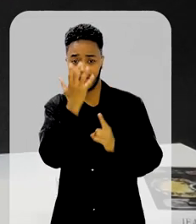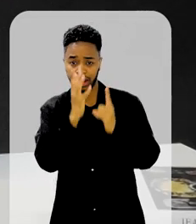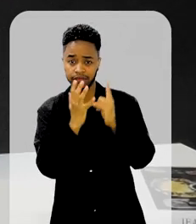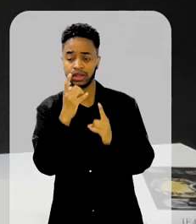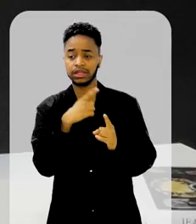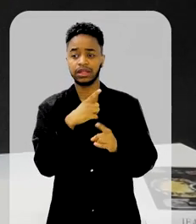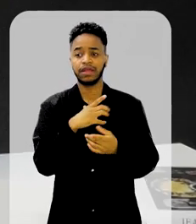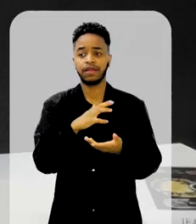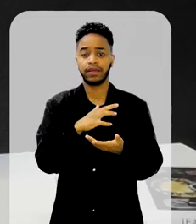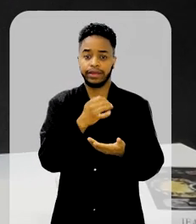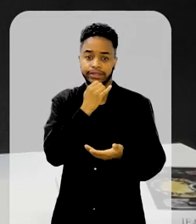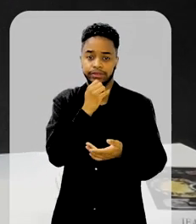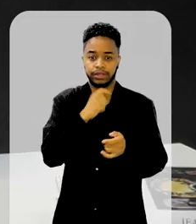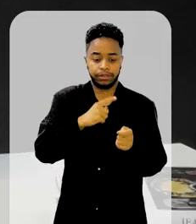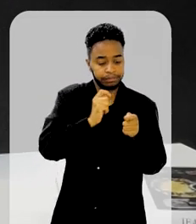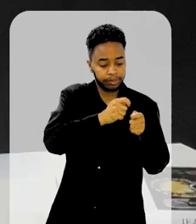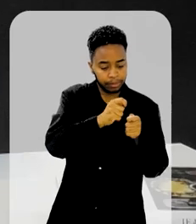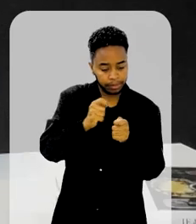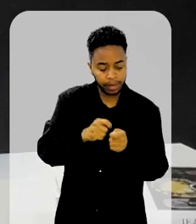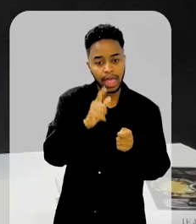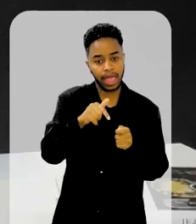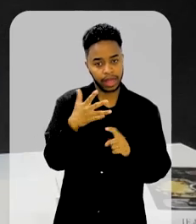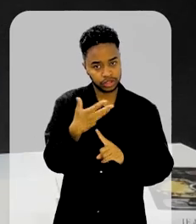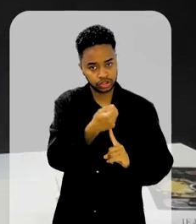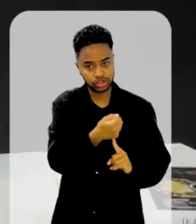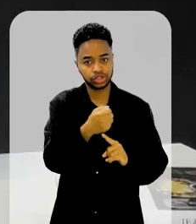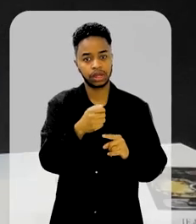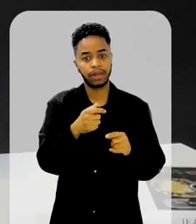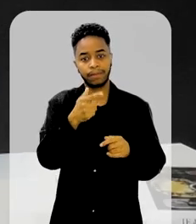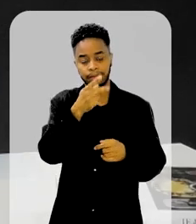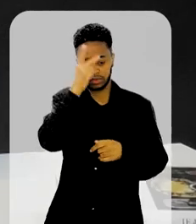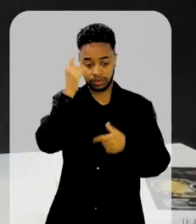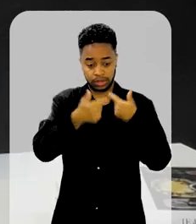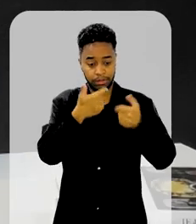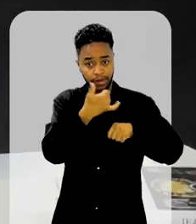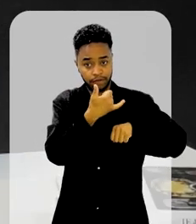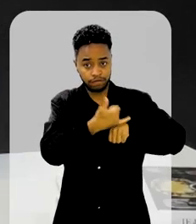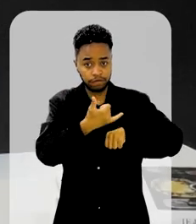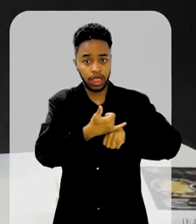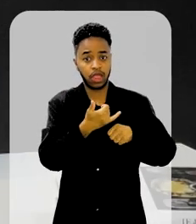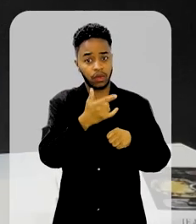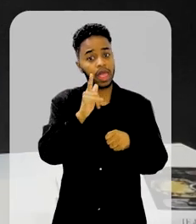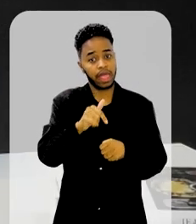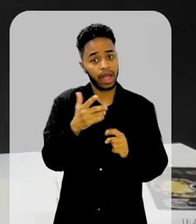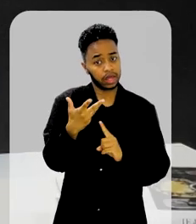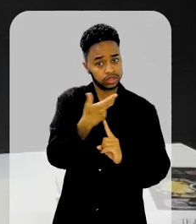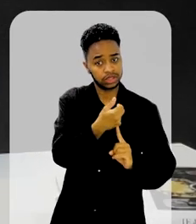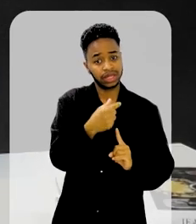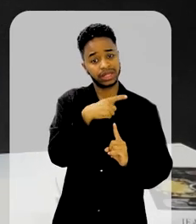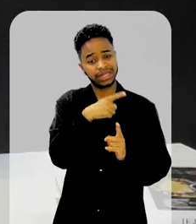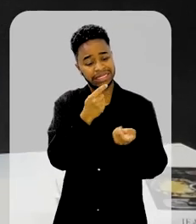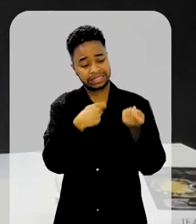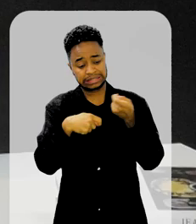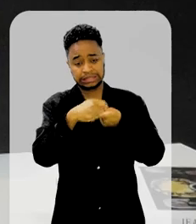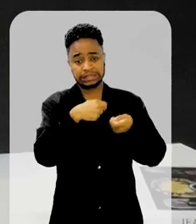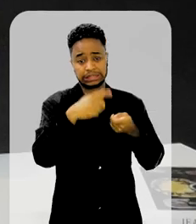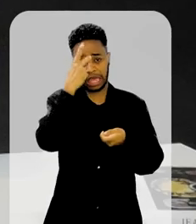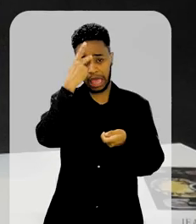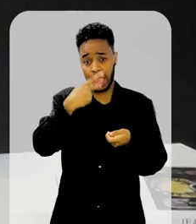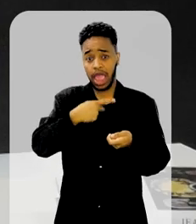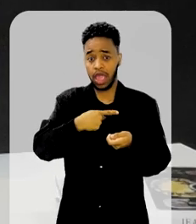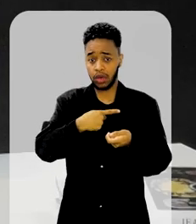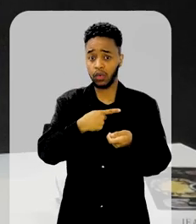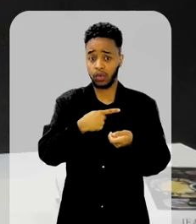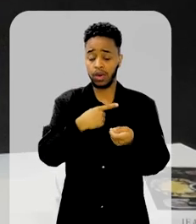existem vários Artist Eu costumo dizer que o carpinteiro é um artista o Ferreira é um artista ali você tem uma administração de egos muito e